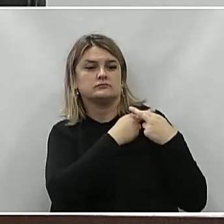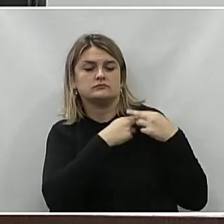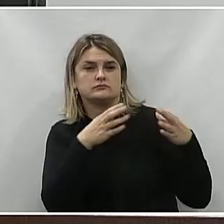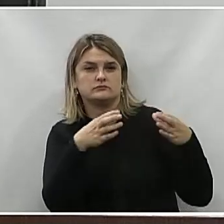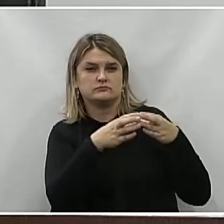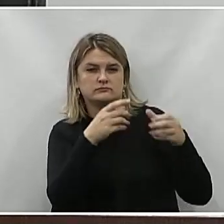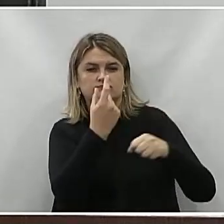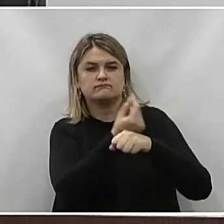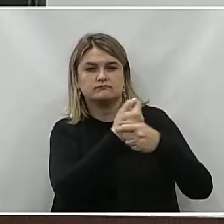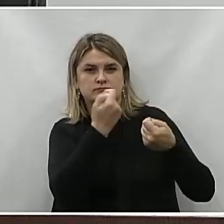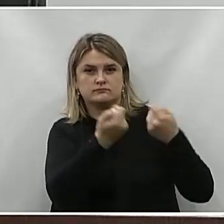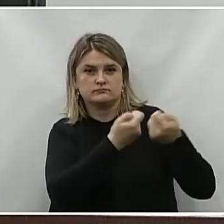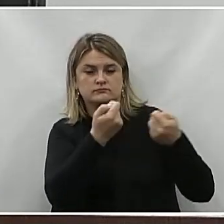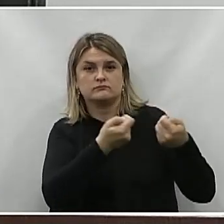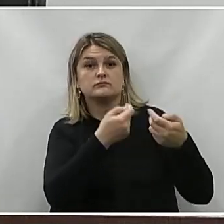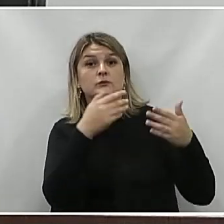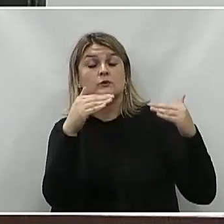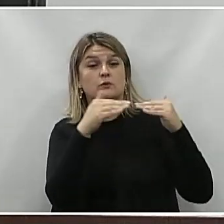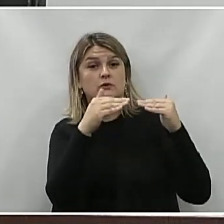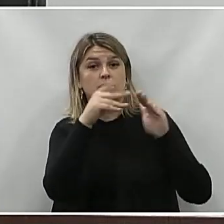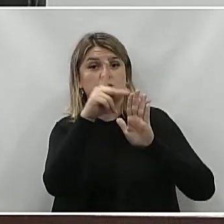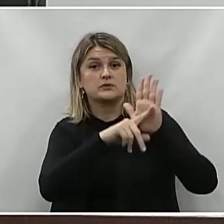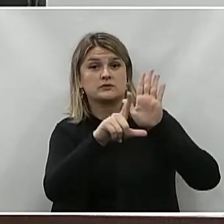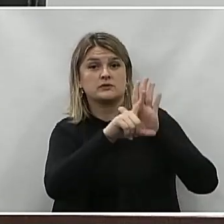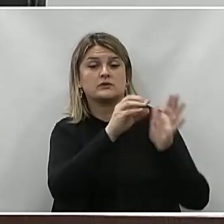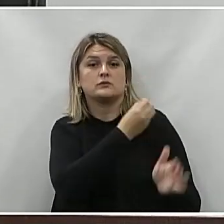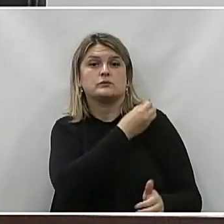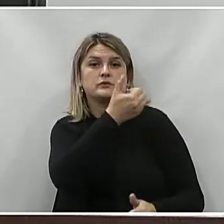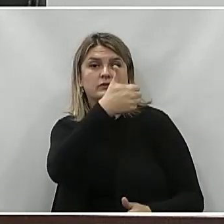E patrimônio Favorável É